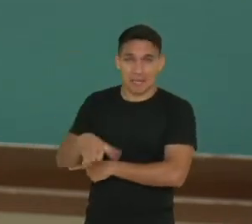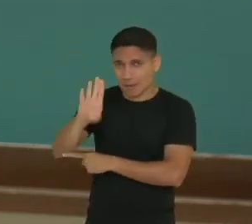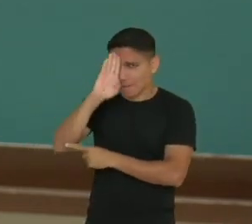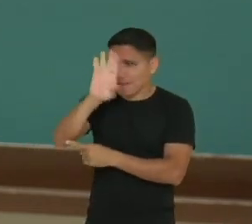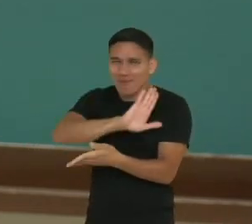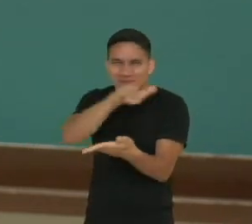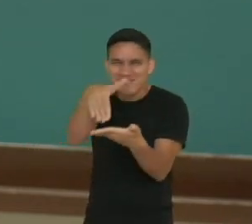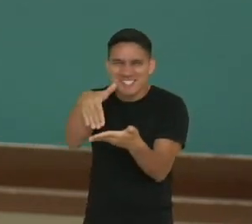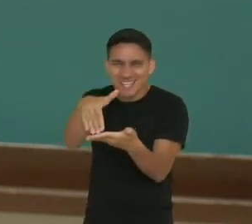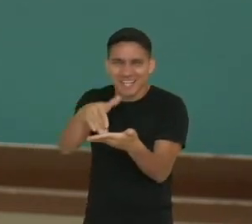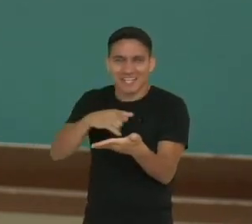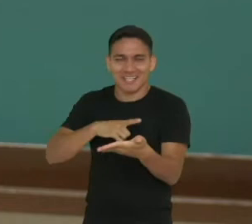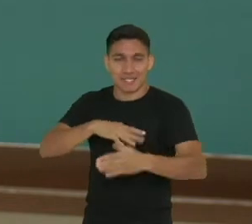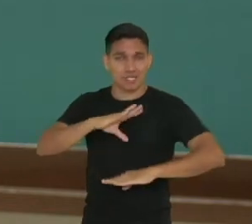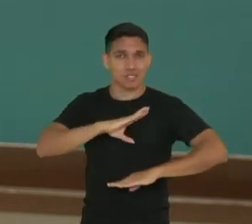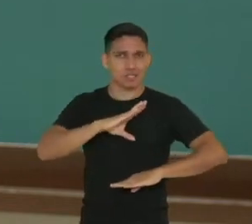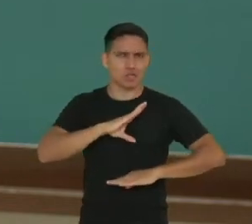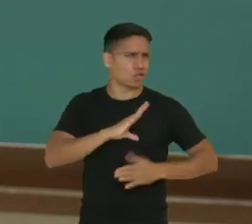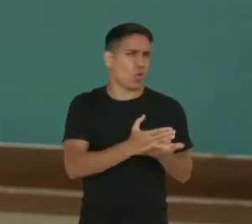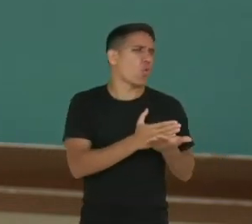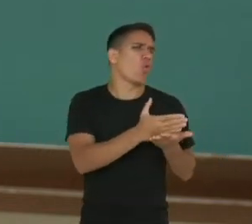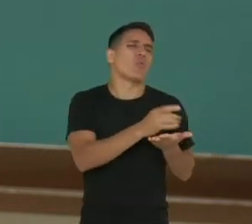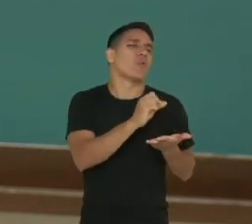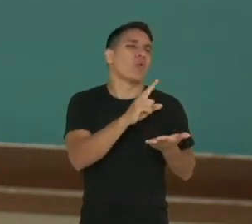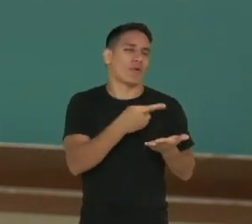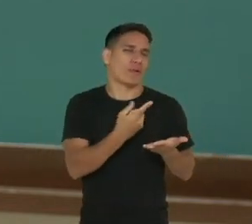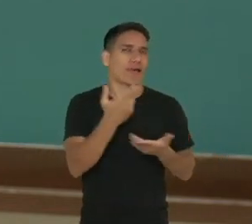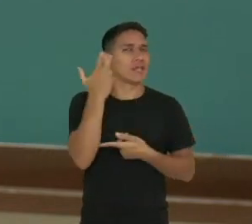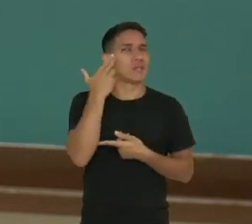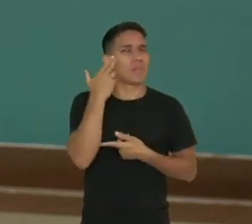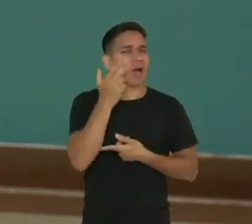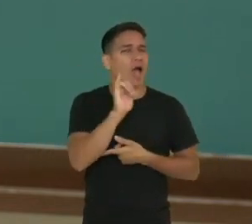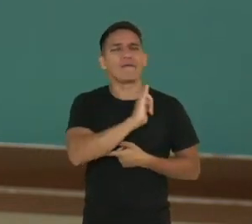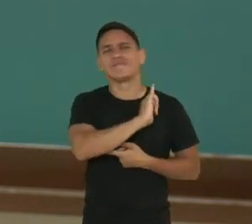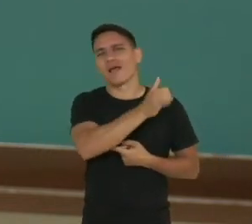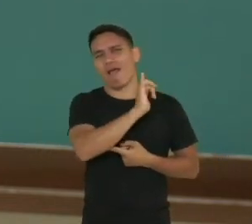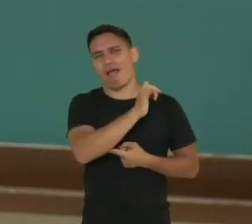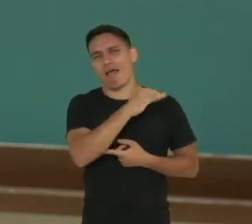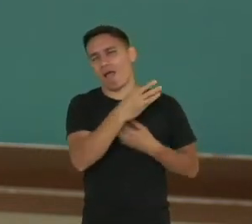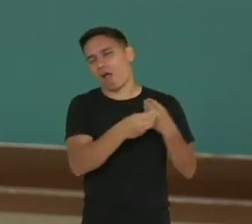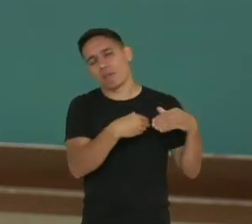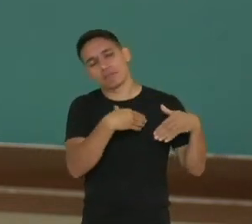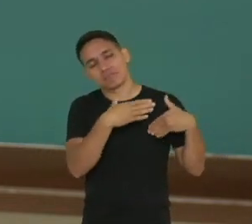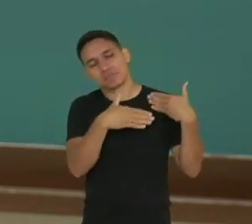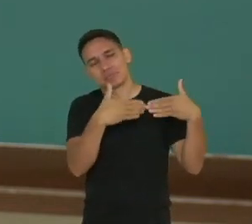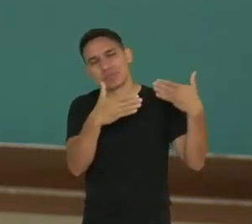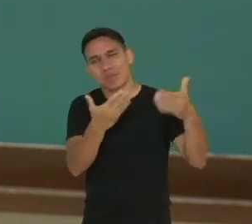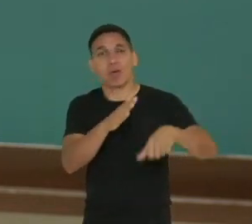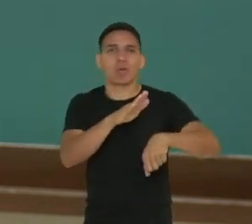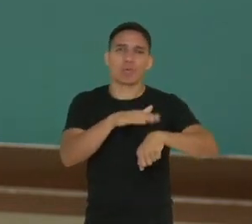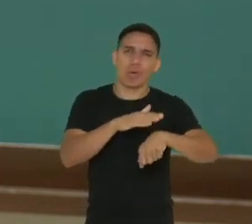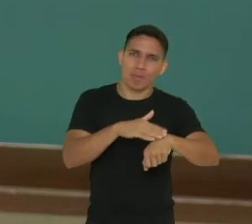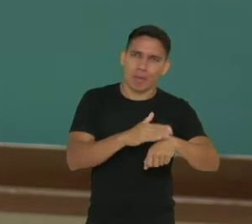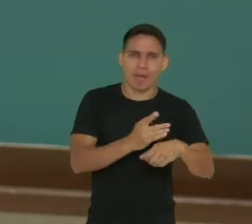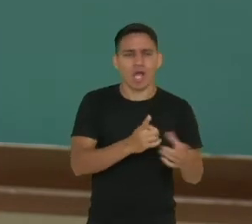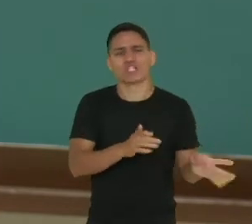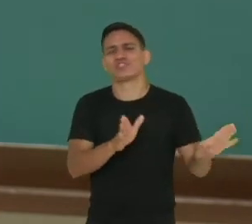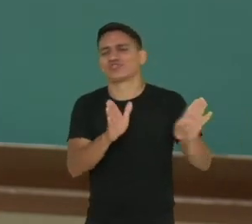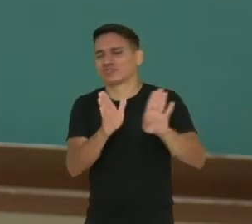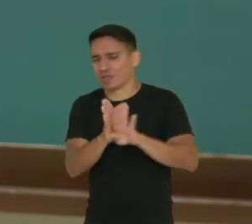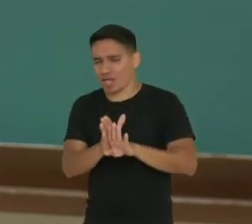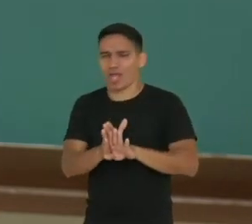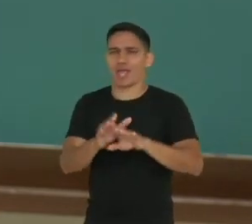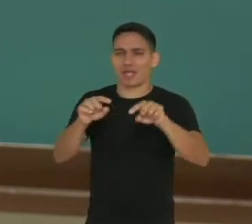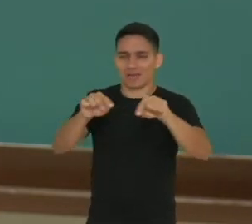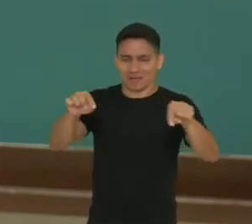parte final do caos, né? No início, é mais eu contar mesmo, né? O momento em que eles chegam no